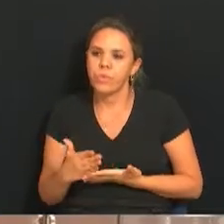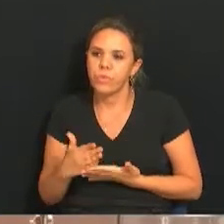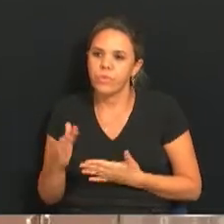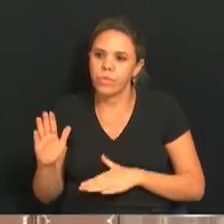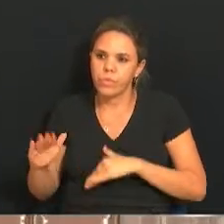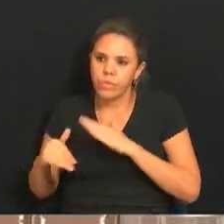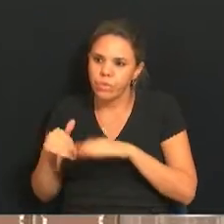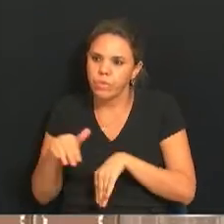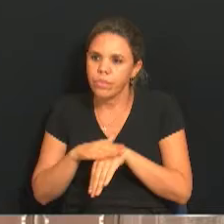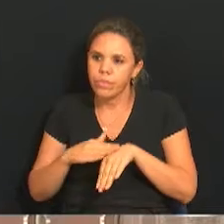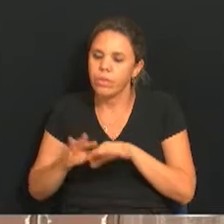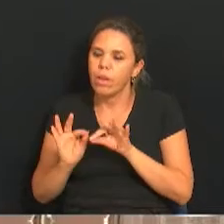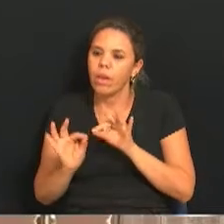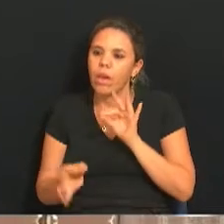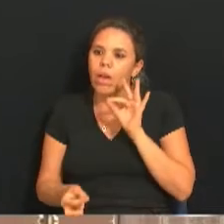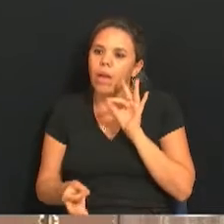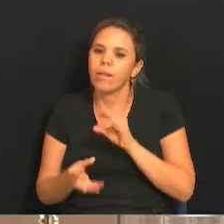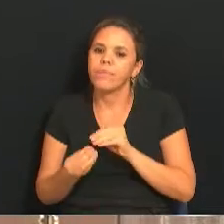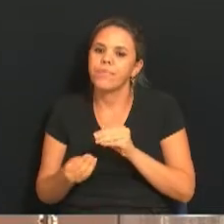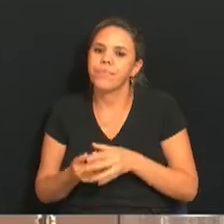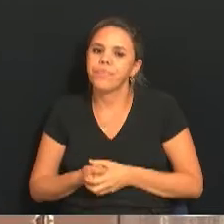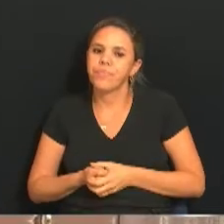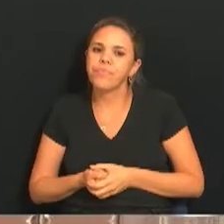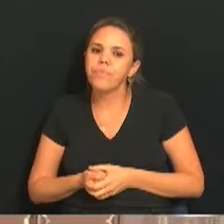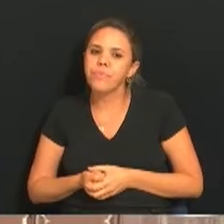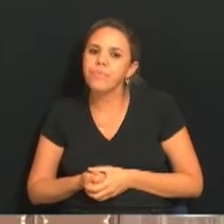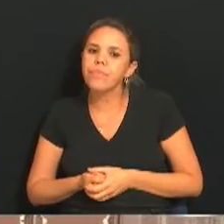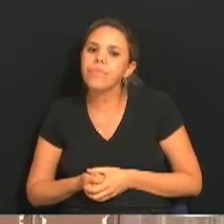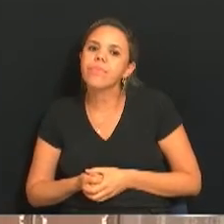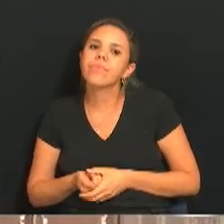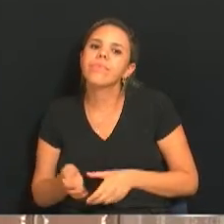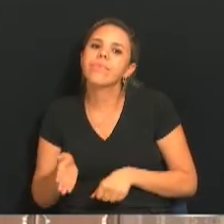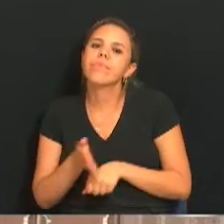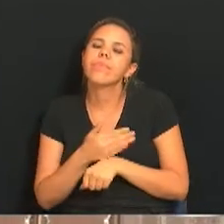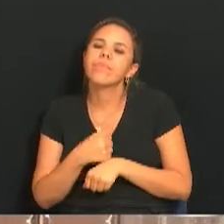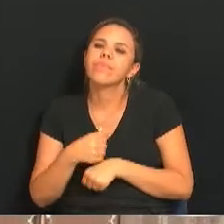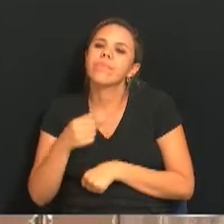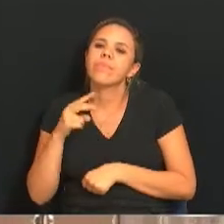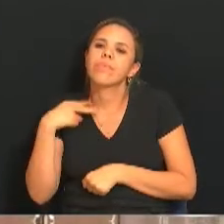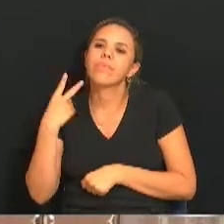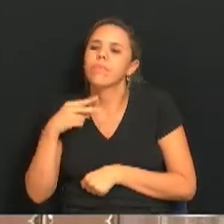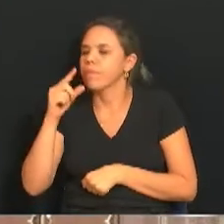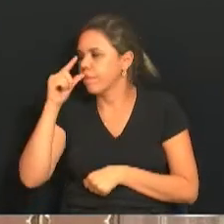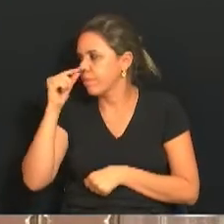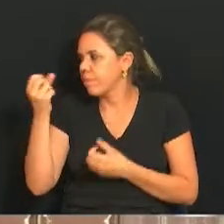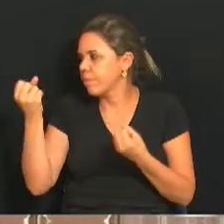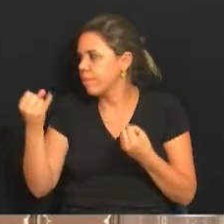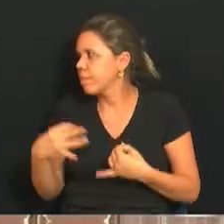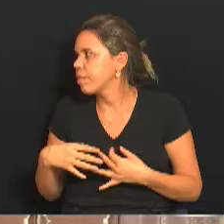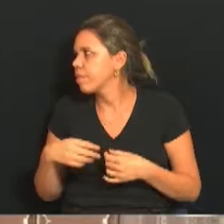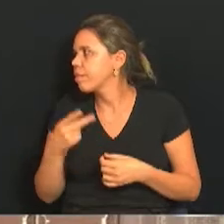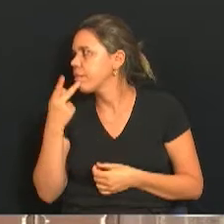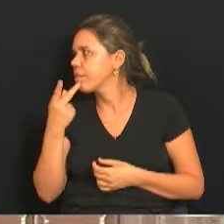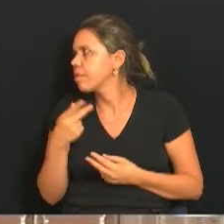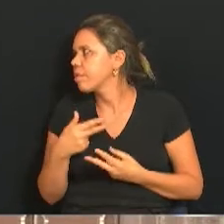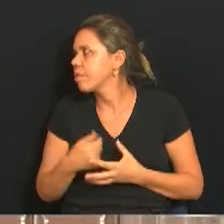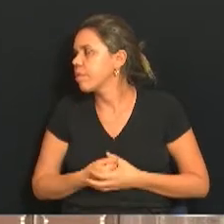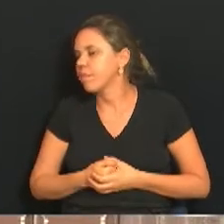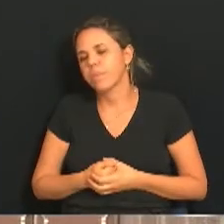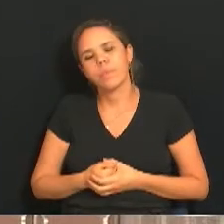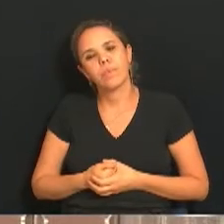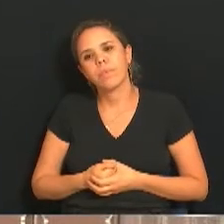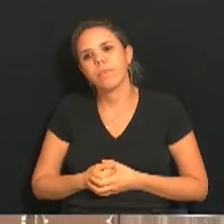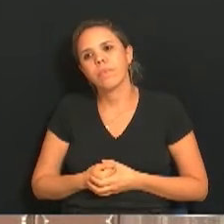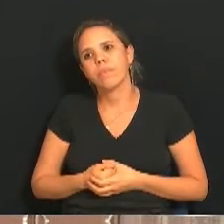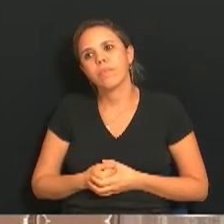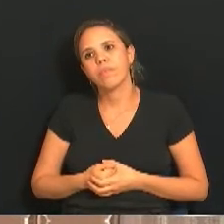e falar alguma coisa nesse sentido. Antes, porém, eu vou passar para o vereador Arnaldo Salvetti, então eu vou passar para ele,